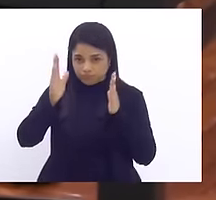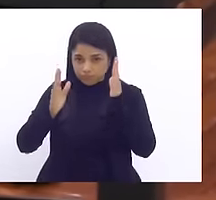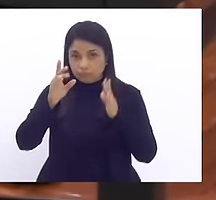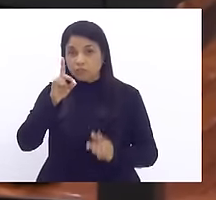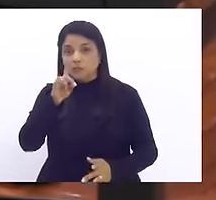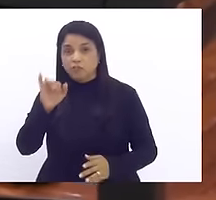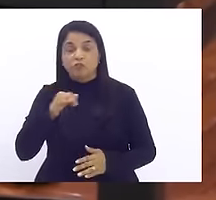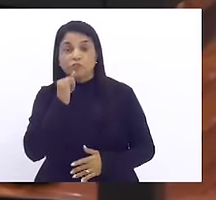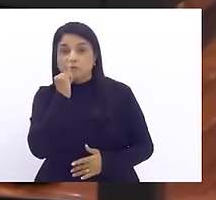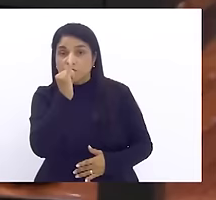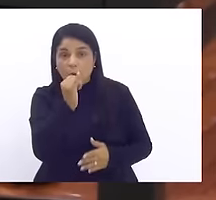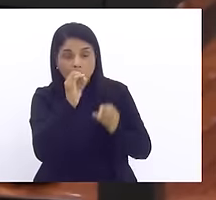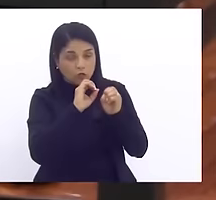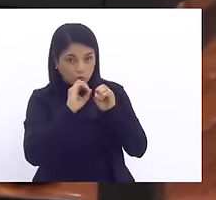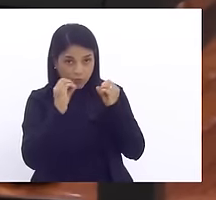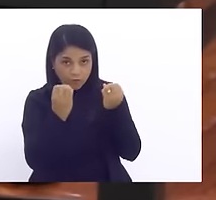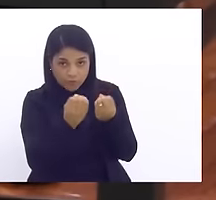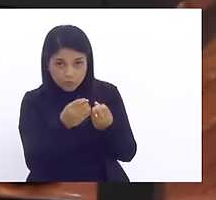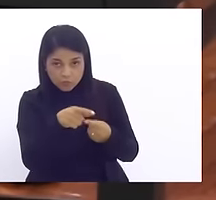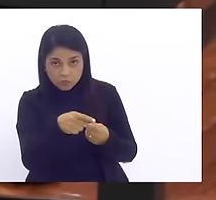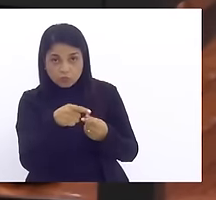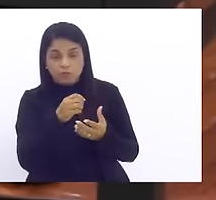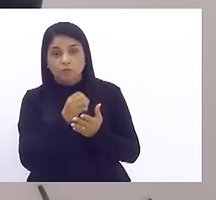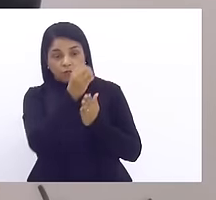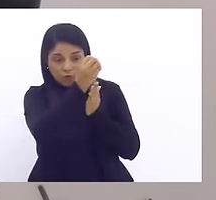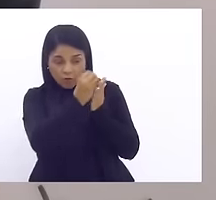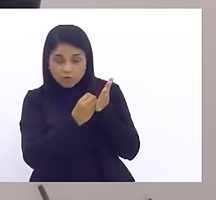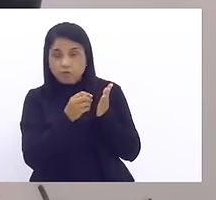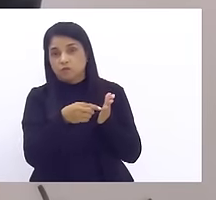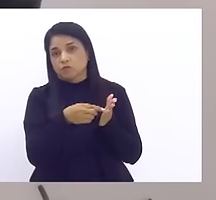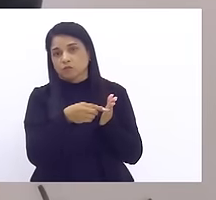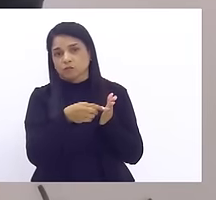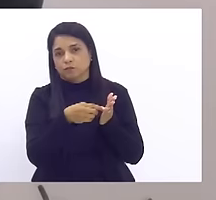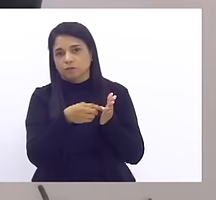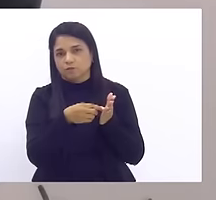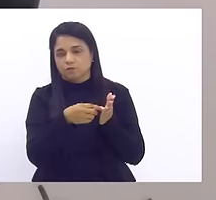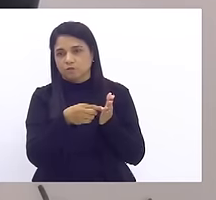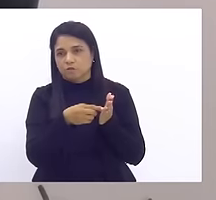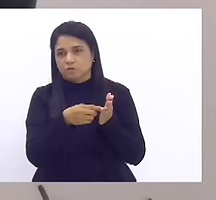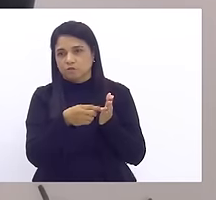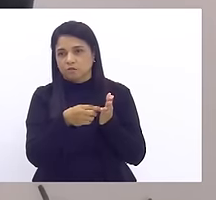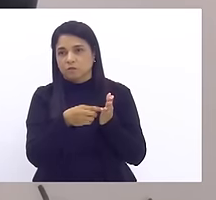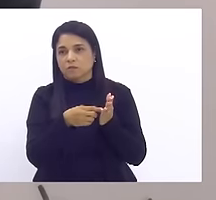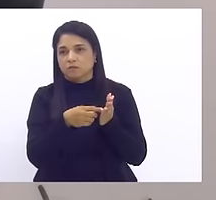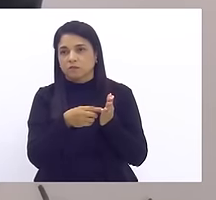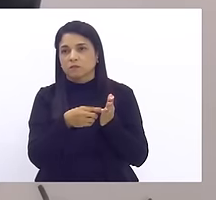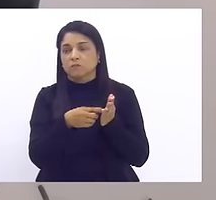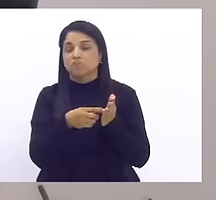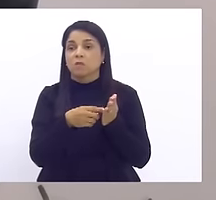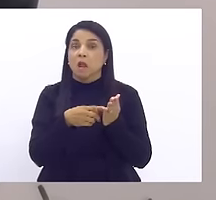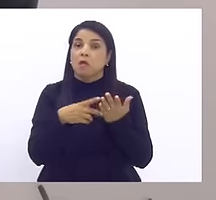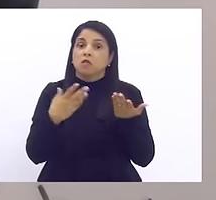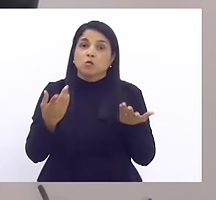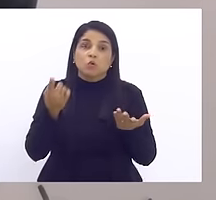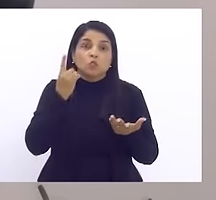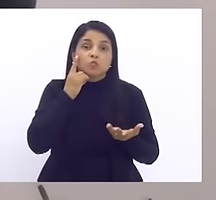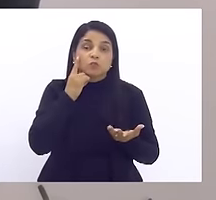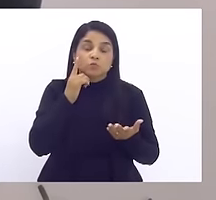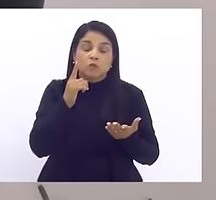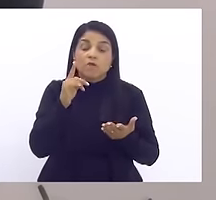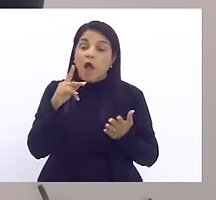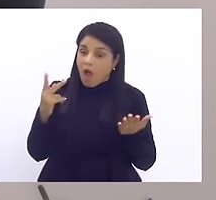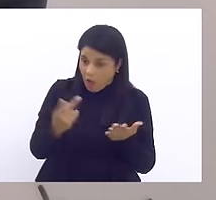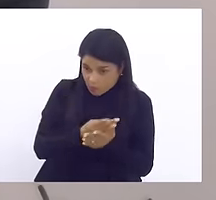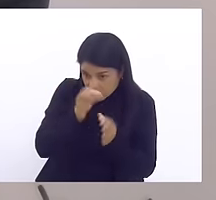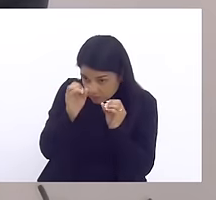informar por ofício a concorda se o senhor está afirmando Aqui ratificando as nossas informações que isso acontece não o senhor